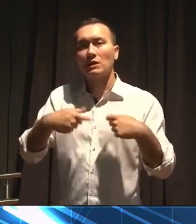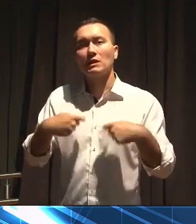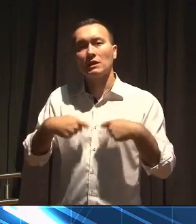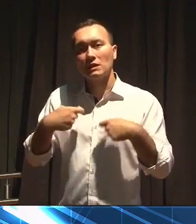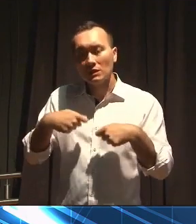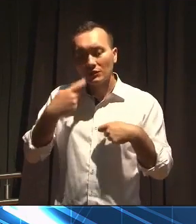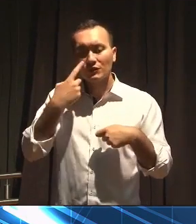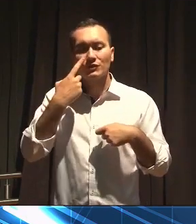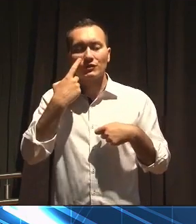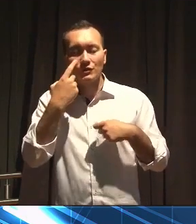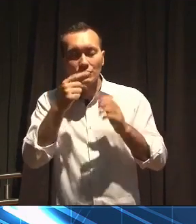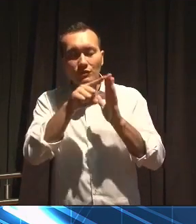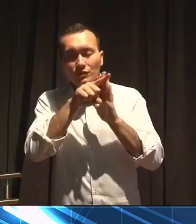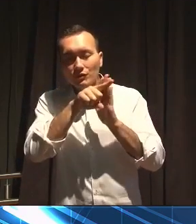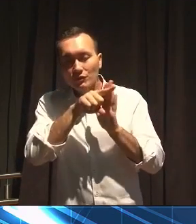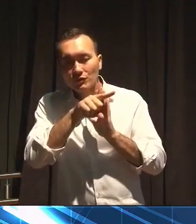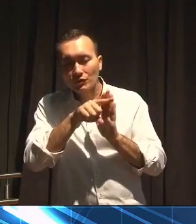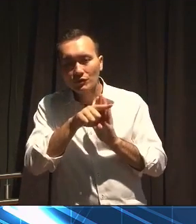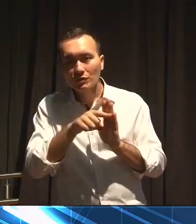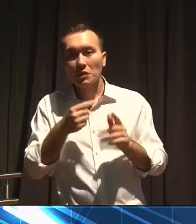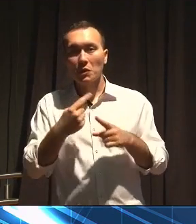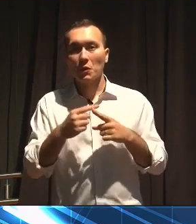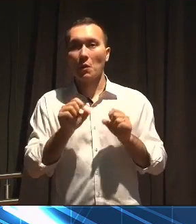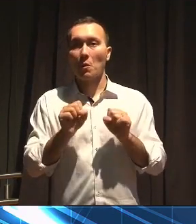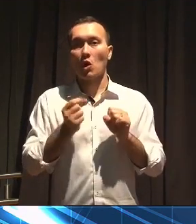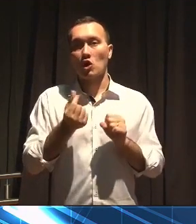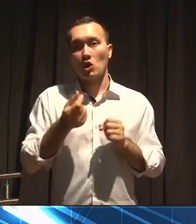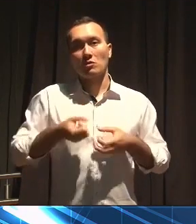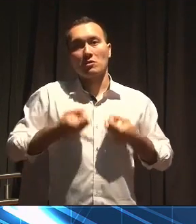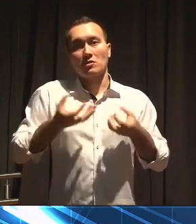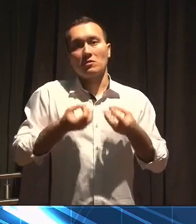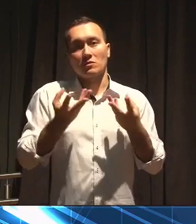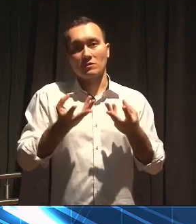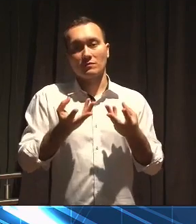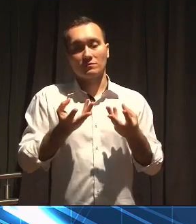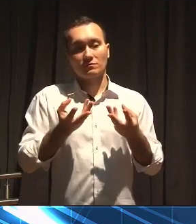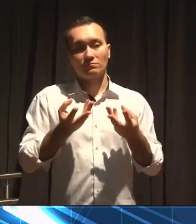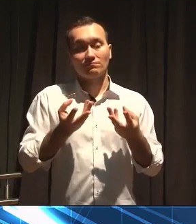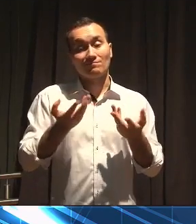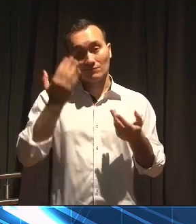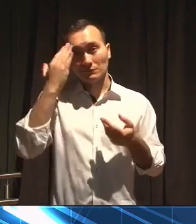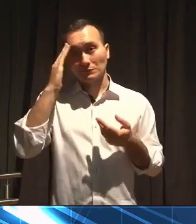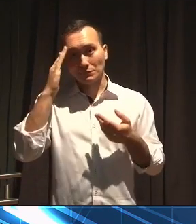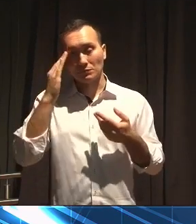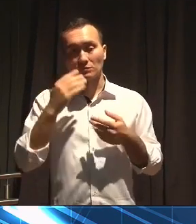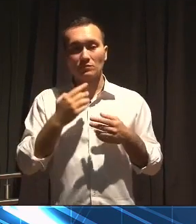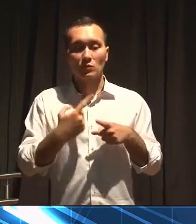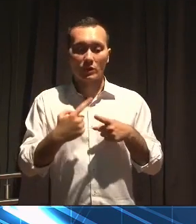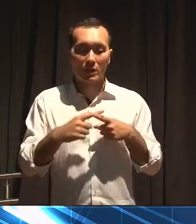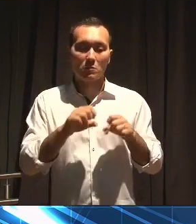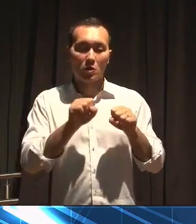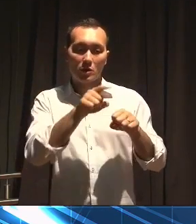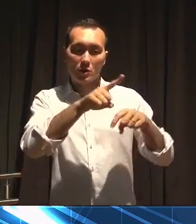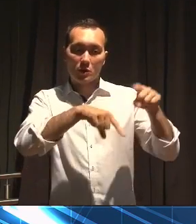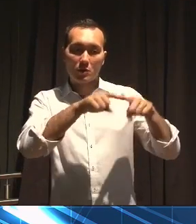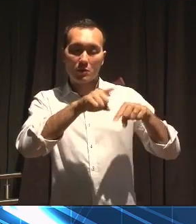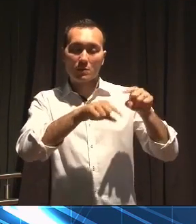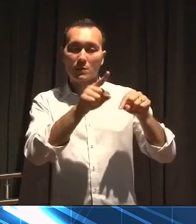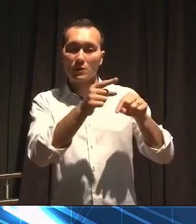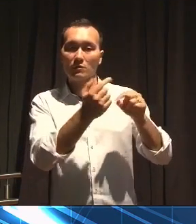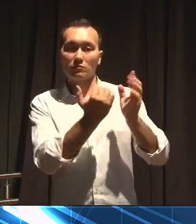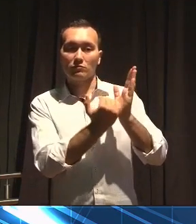dinheiro com, ou seja, ou seja, pelo recurso que tu vai ter que subir, ou seja, de tempo das pessoas, ou seja, de uma parada